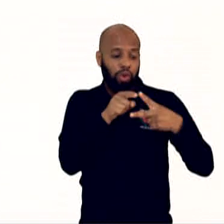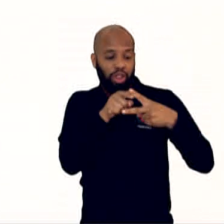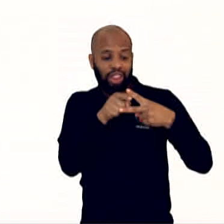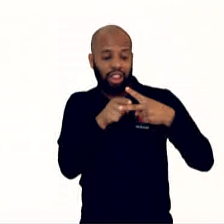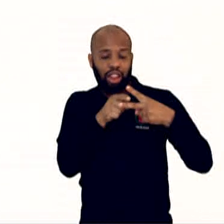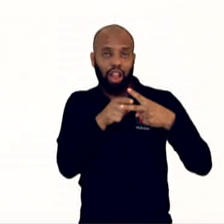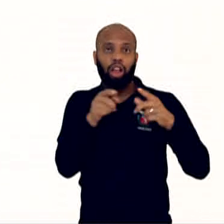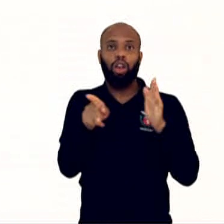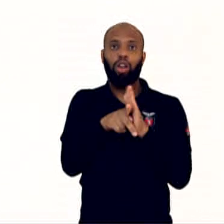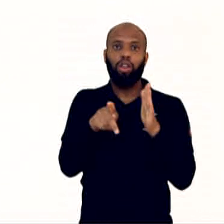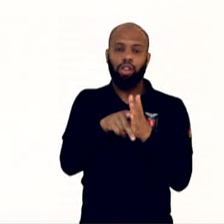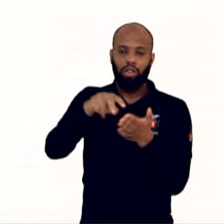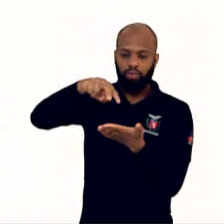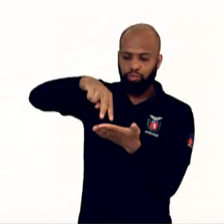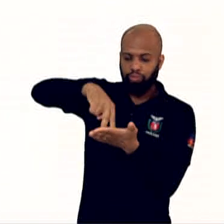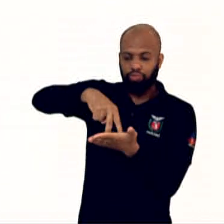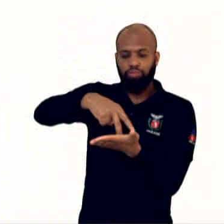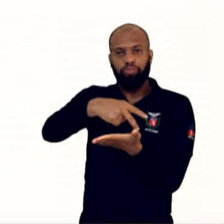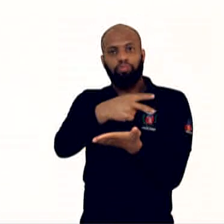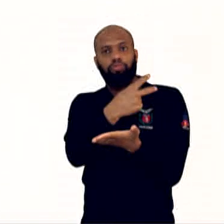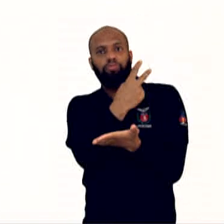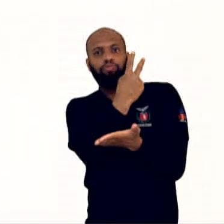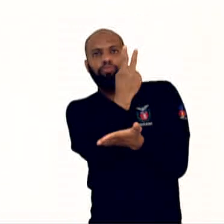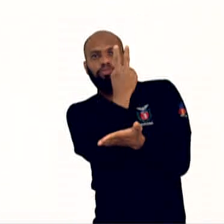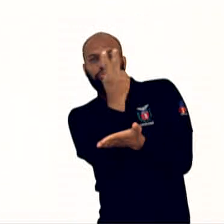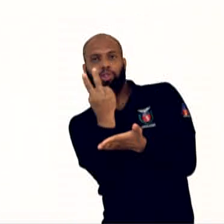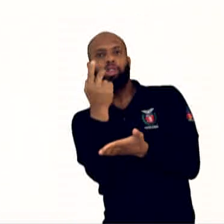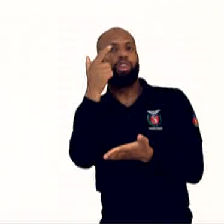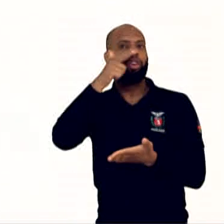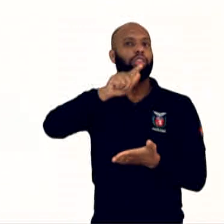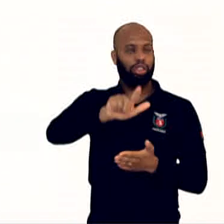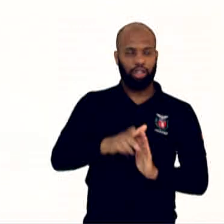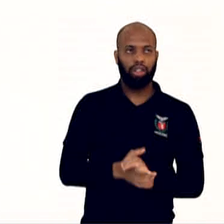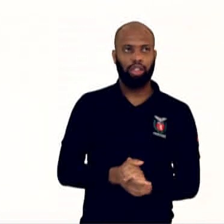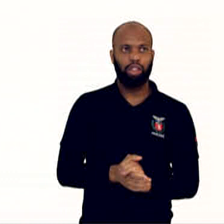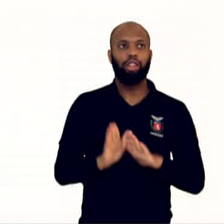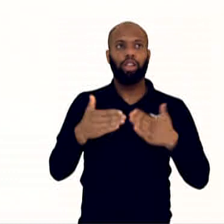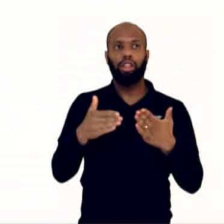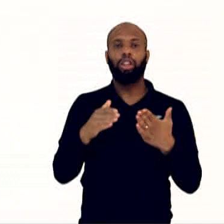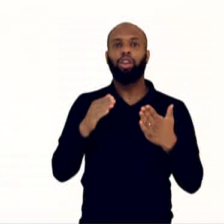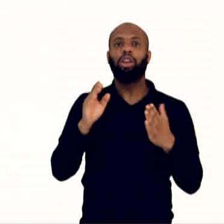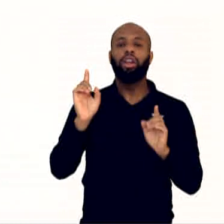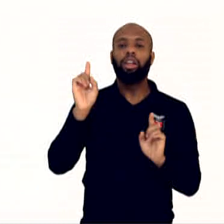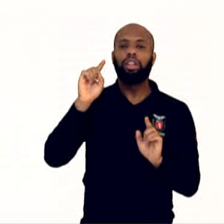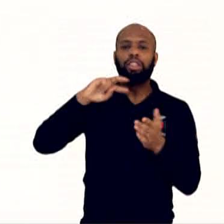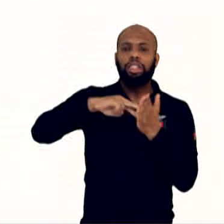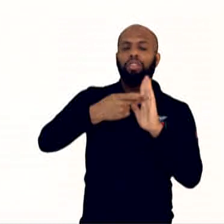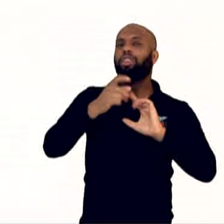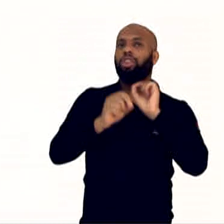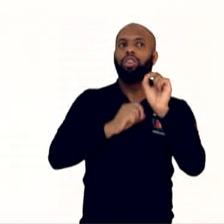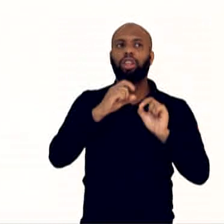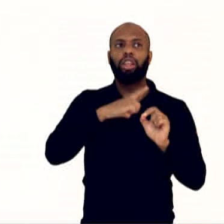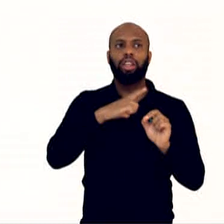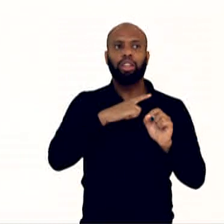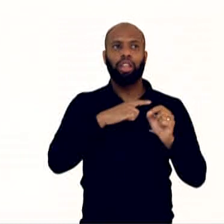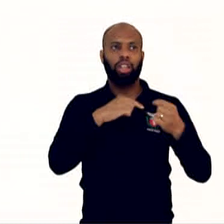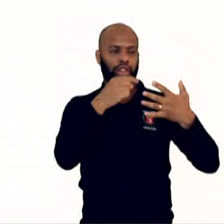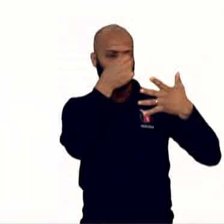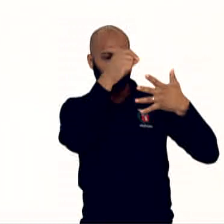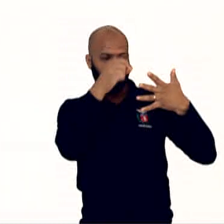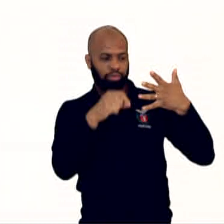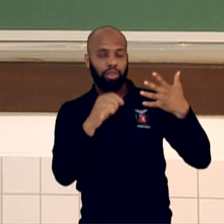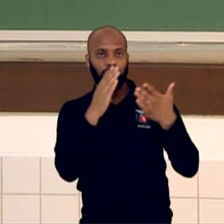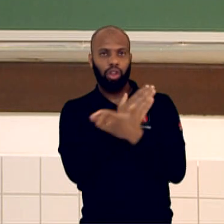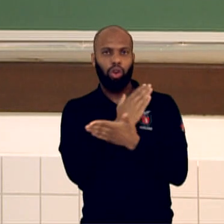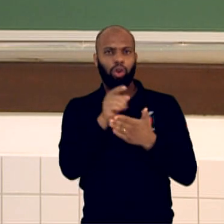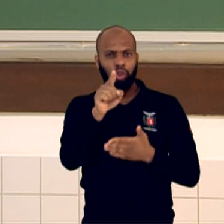o atleta gira no ar em torno de seu próprio corpo, que no caso corresponde ao quê? Nós temos aqui algumas opções. Então,